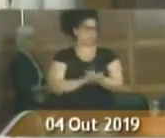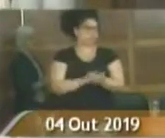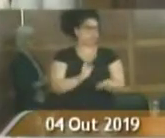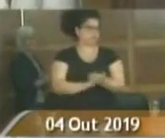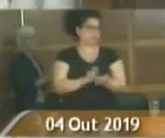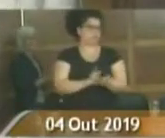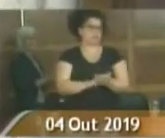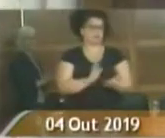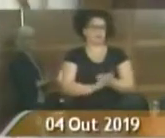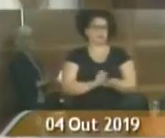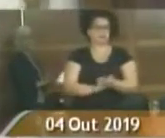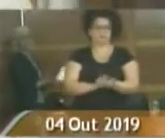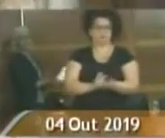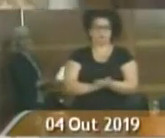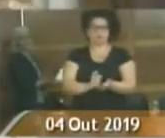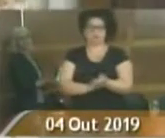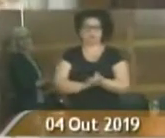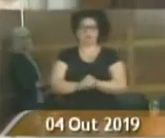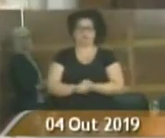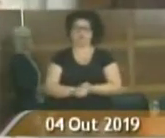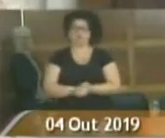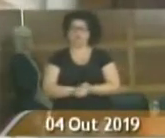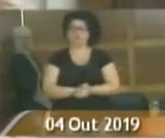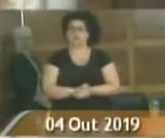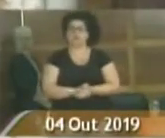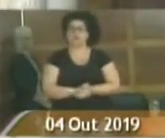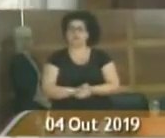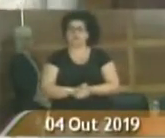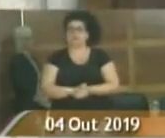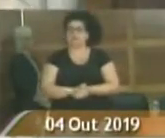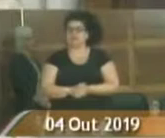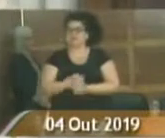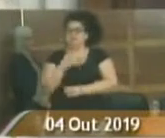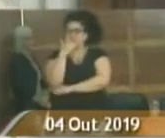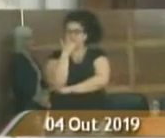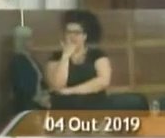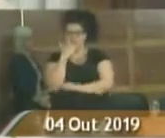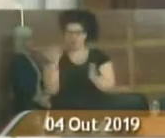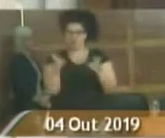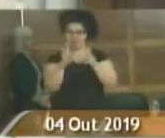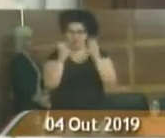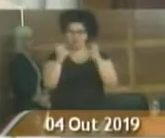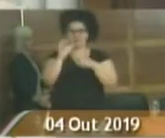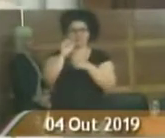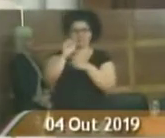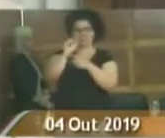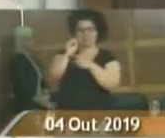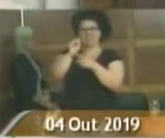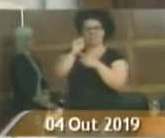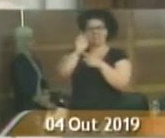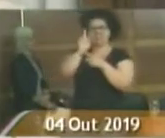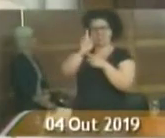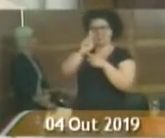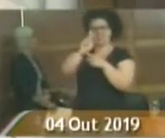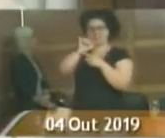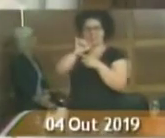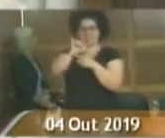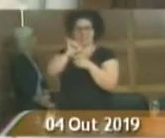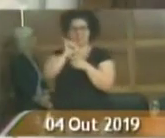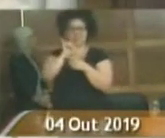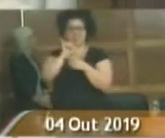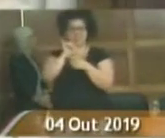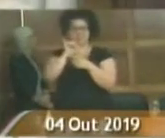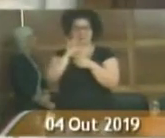Entendeu? E hoje a gente vai falar sobre a esporotricose, tá? Que é